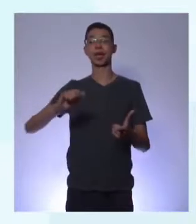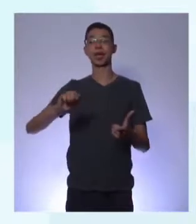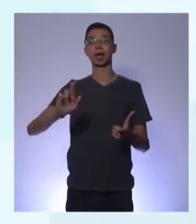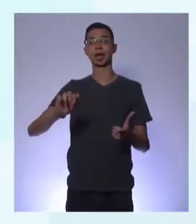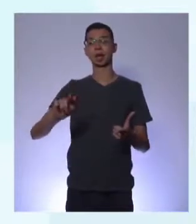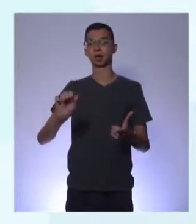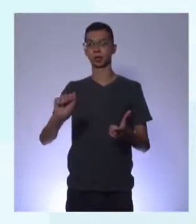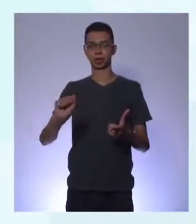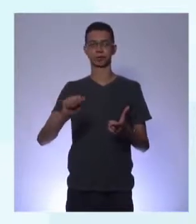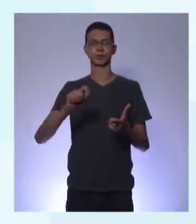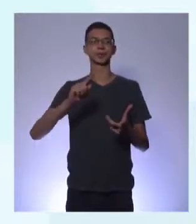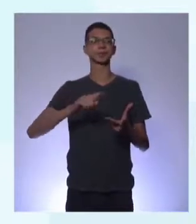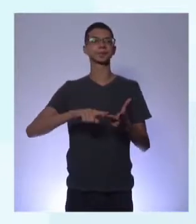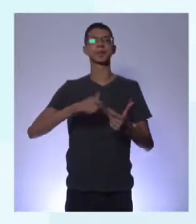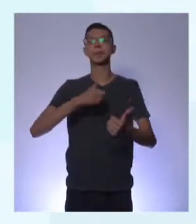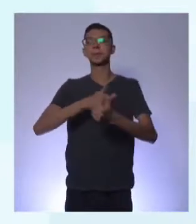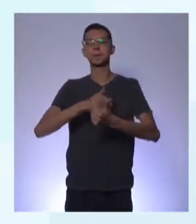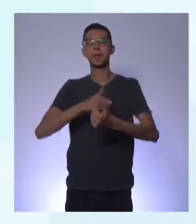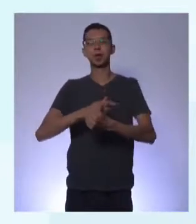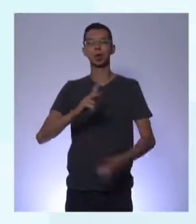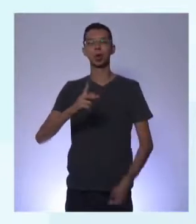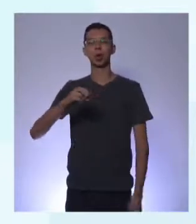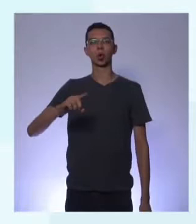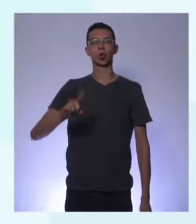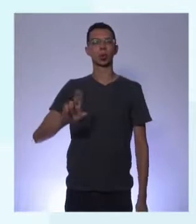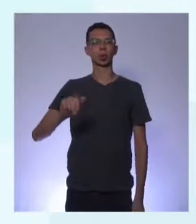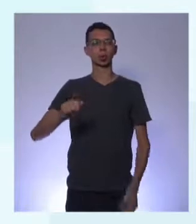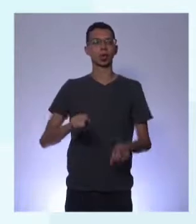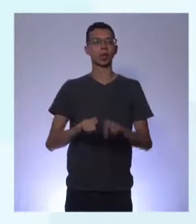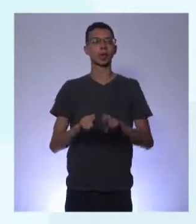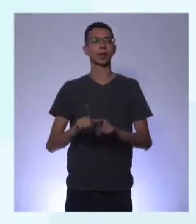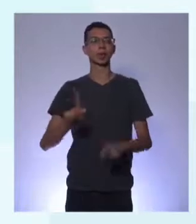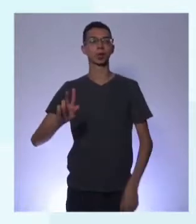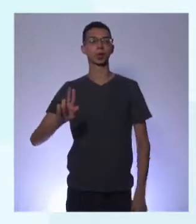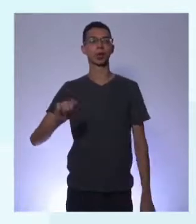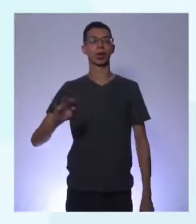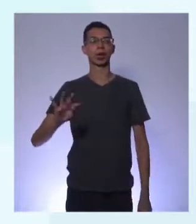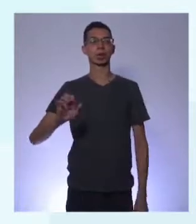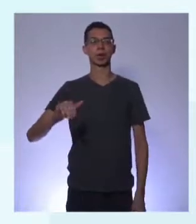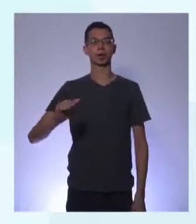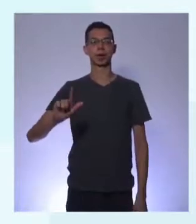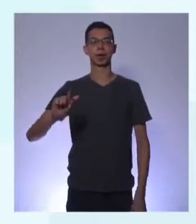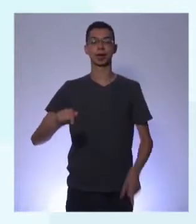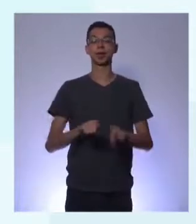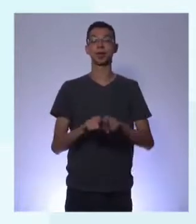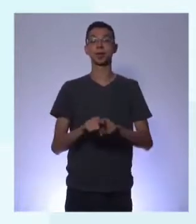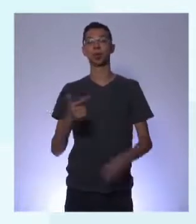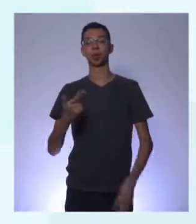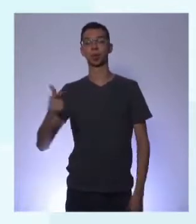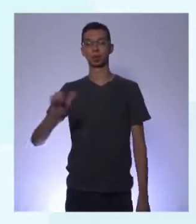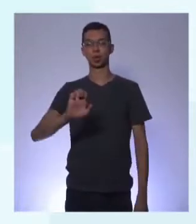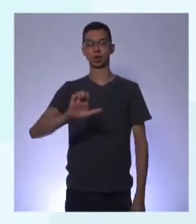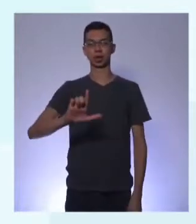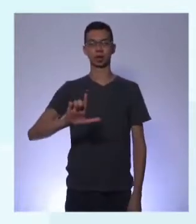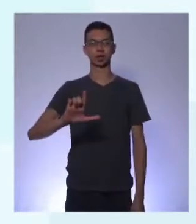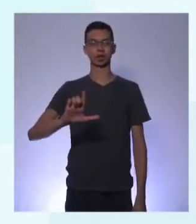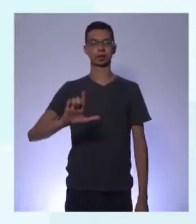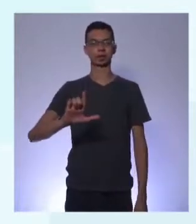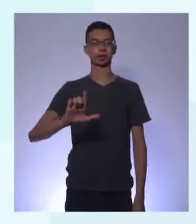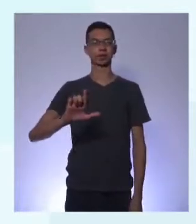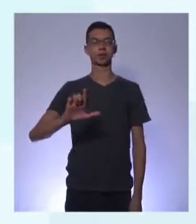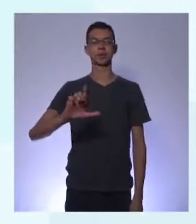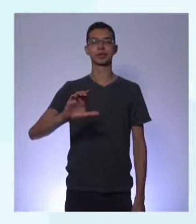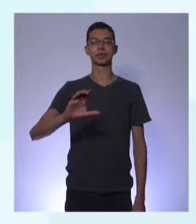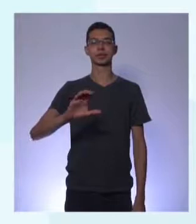Guatemala, aí, quase aí perto da primeira metade do século XIX, El Salvador também,